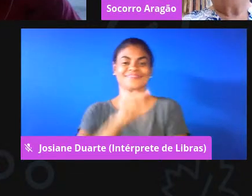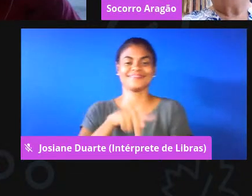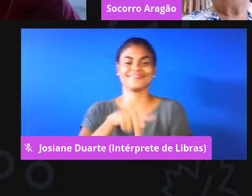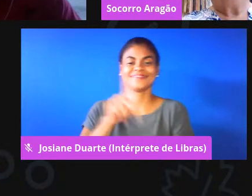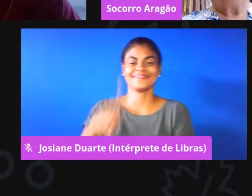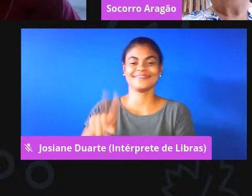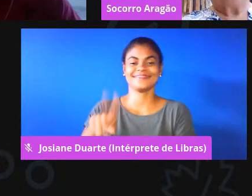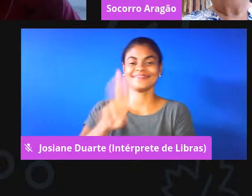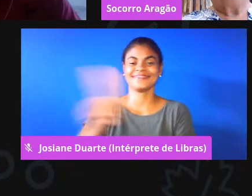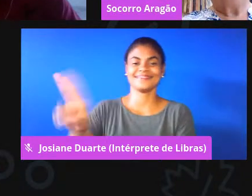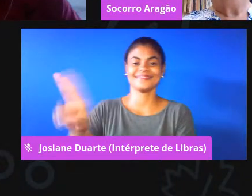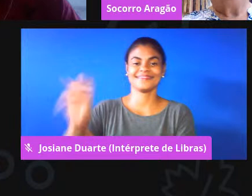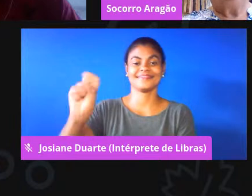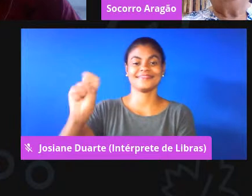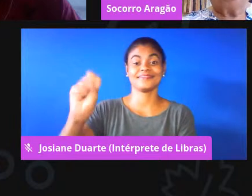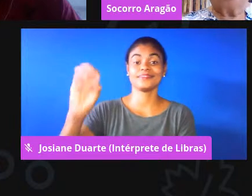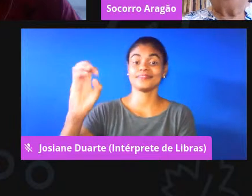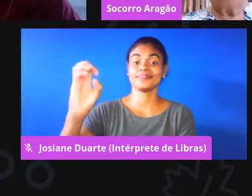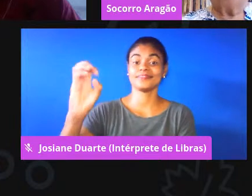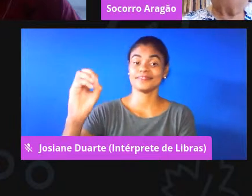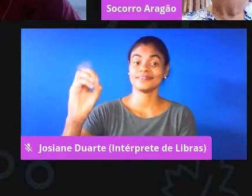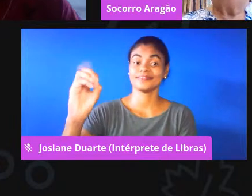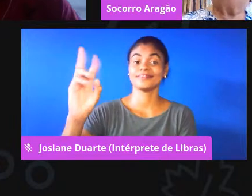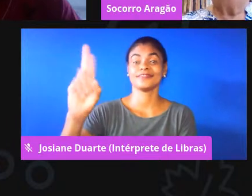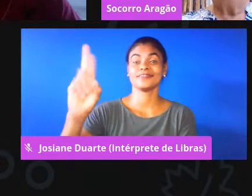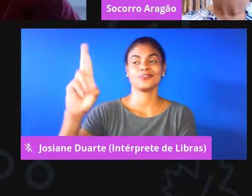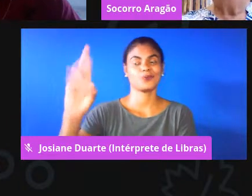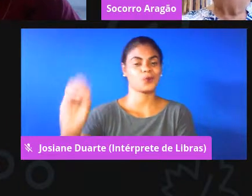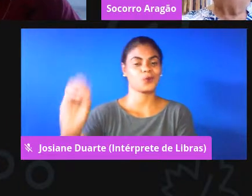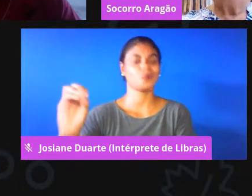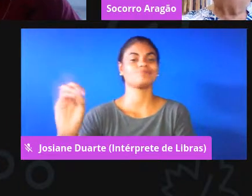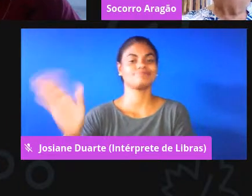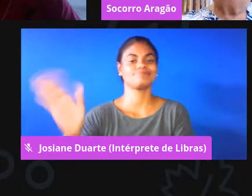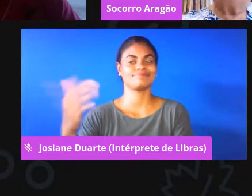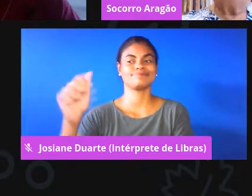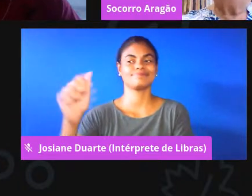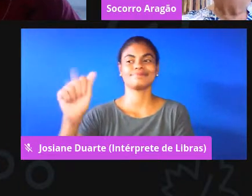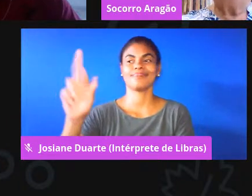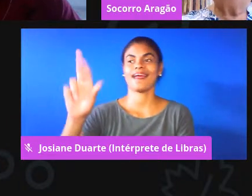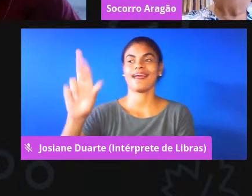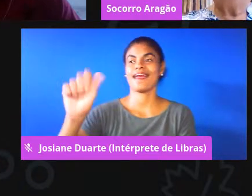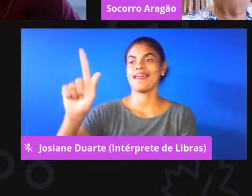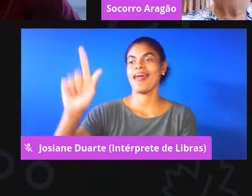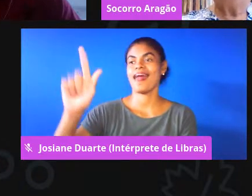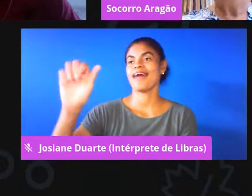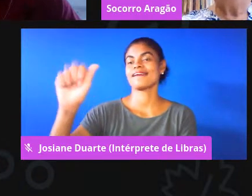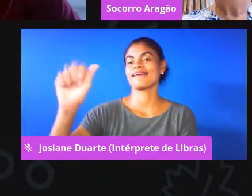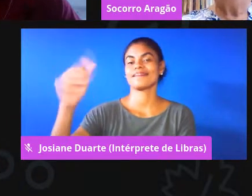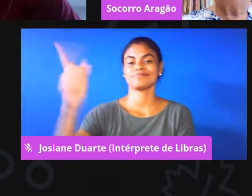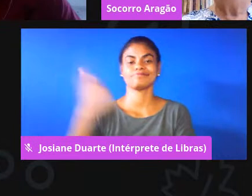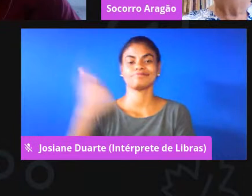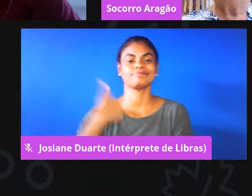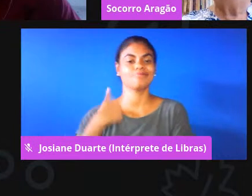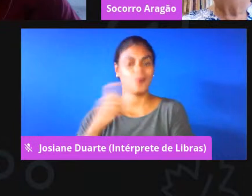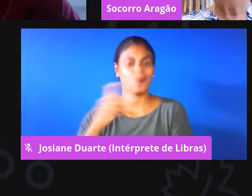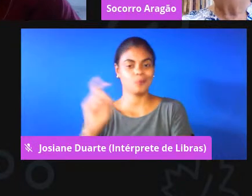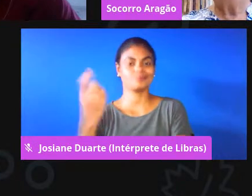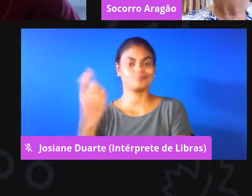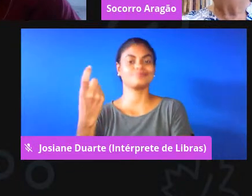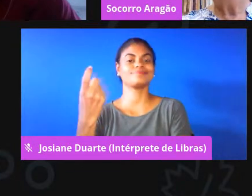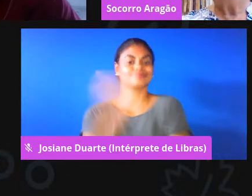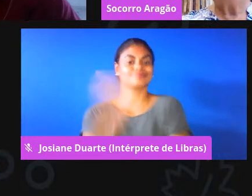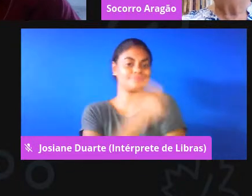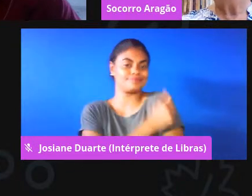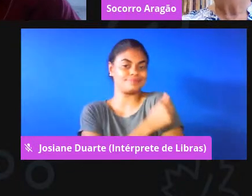Aragão. Obrigada. De quem tive o prazer de ser aluna tanto no mestrado como no doutorado e assisti-la